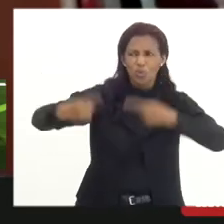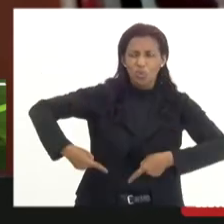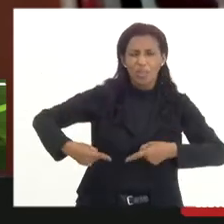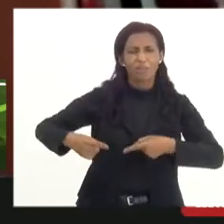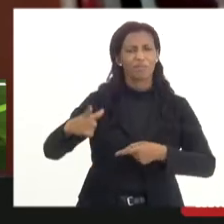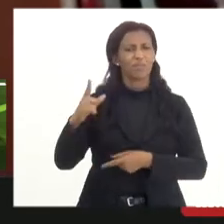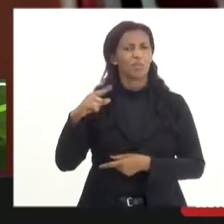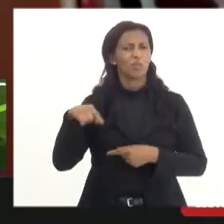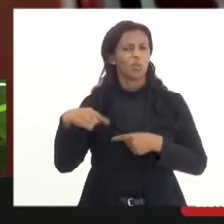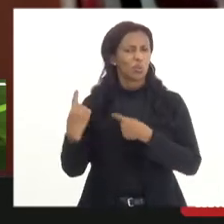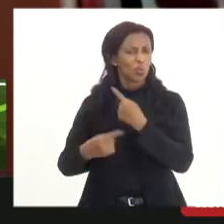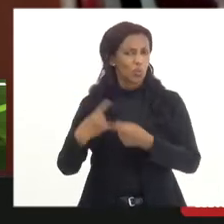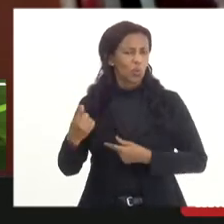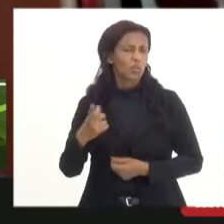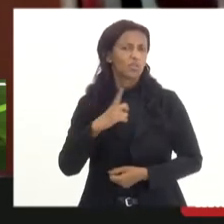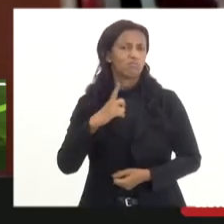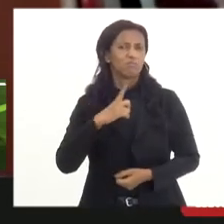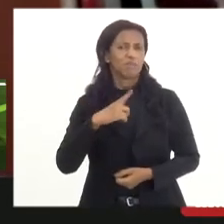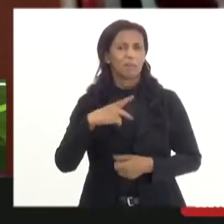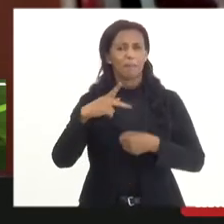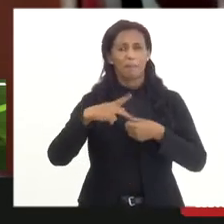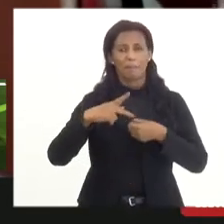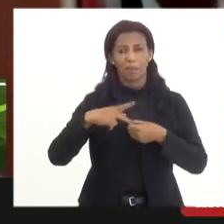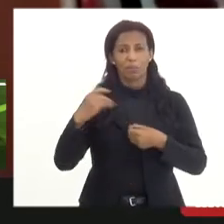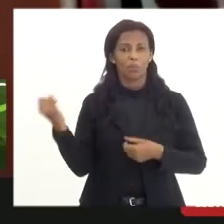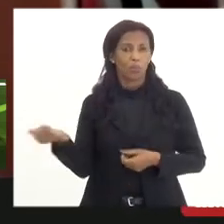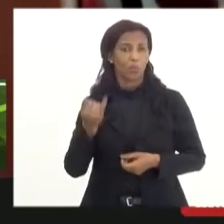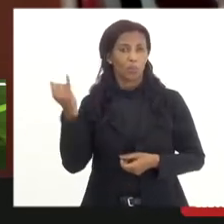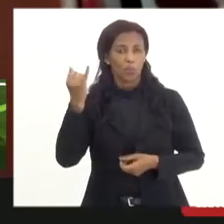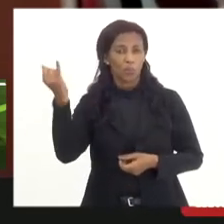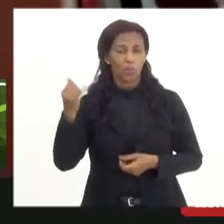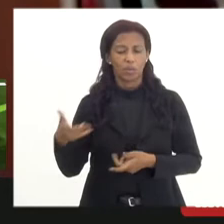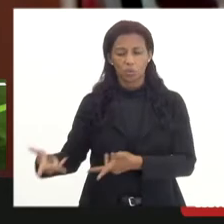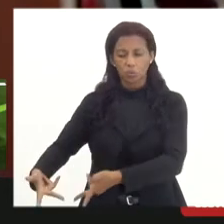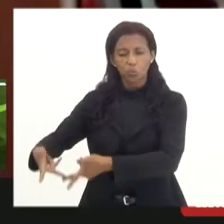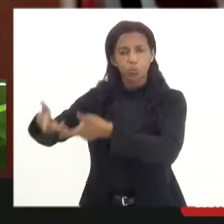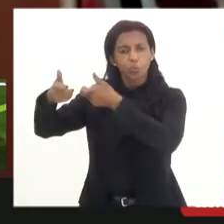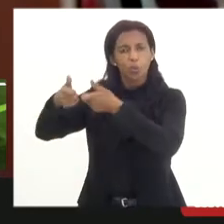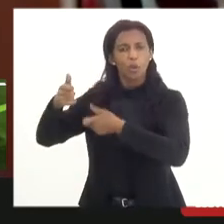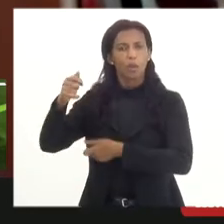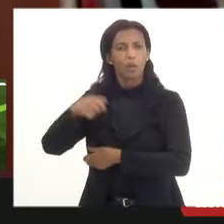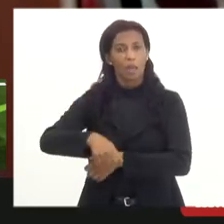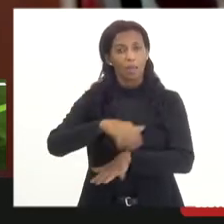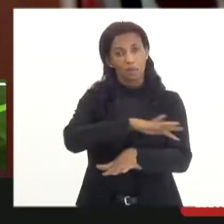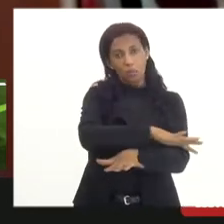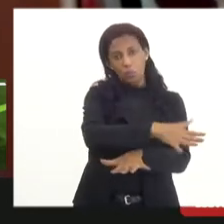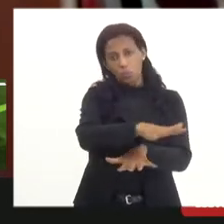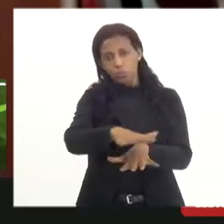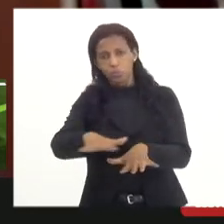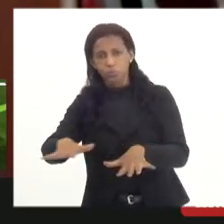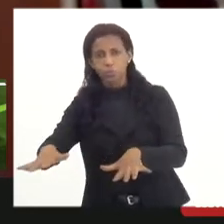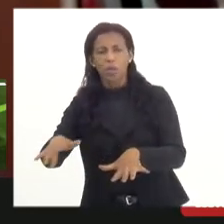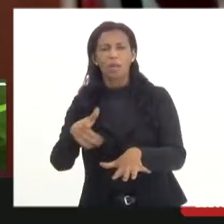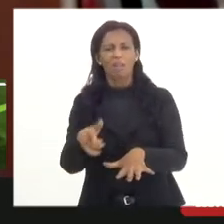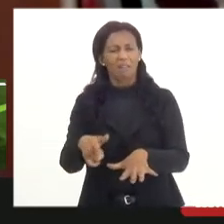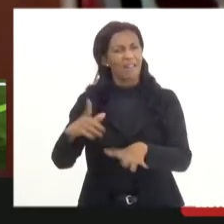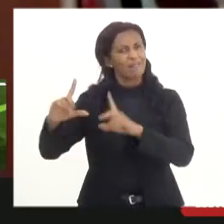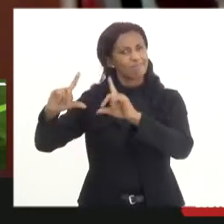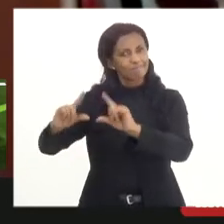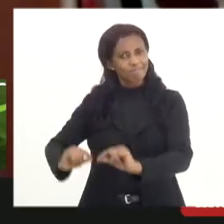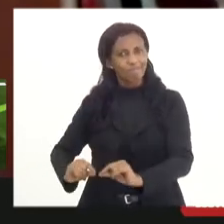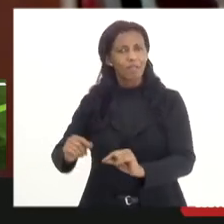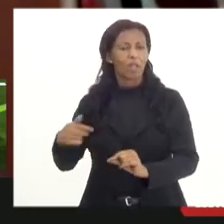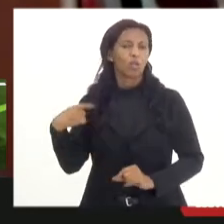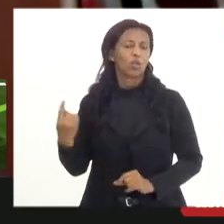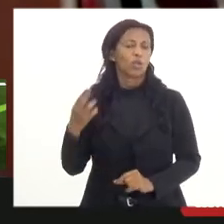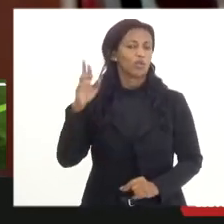teremos aí décadas aí com petróleo importante, o custo de extração aqui em alto mar é extremamente baixo, nós somos